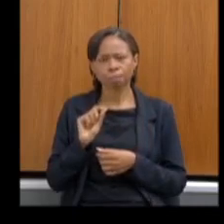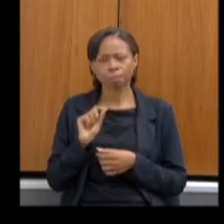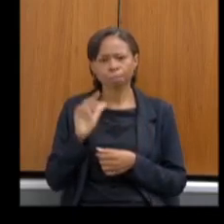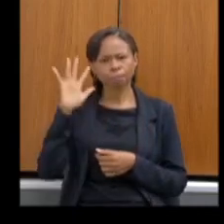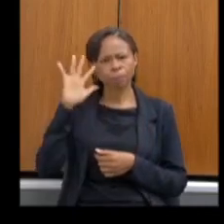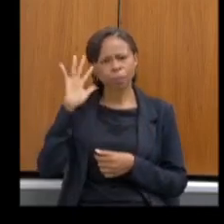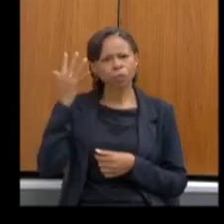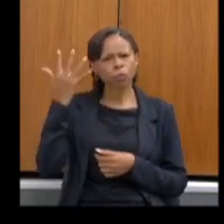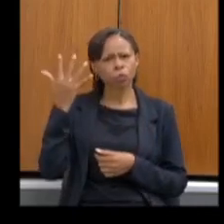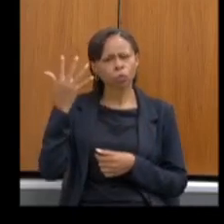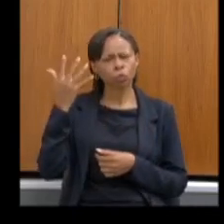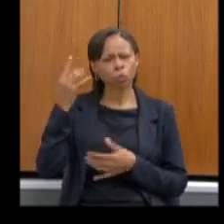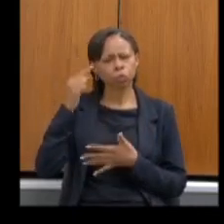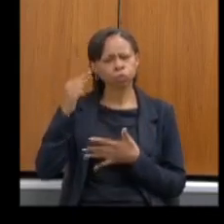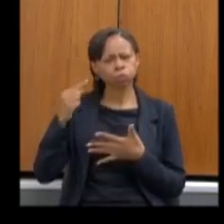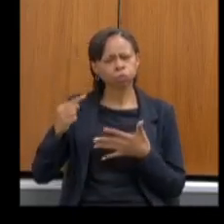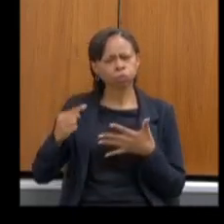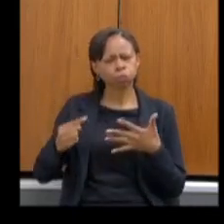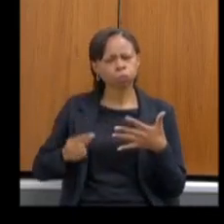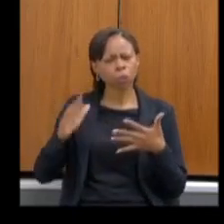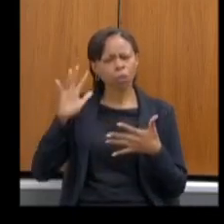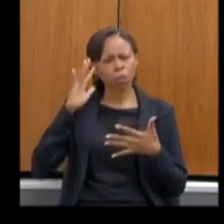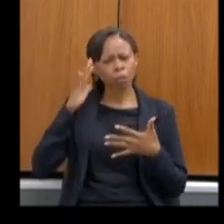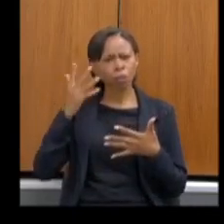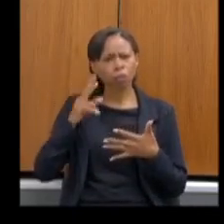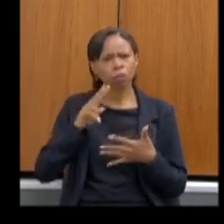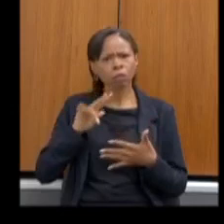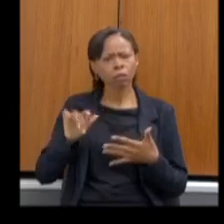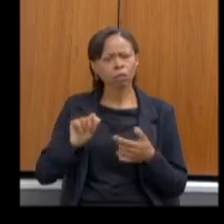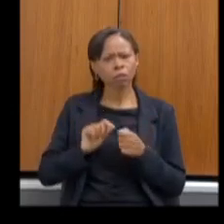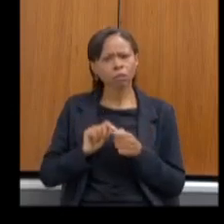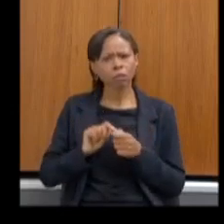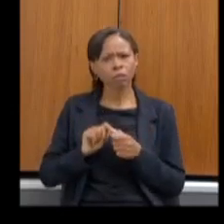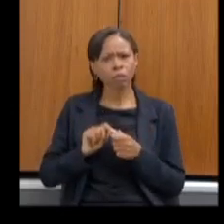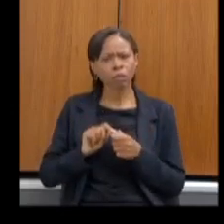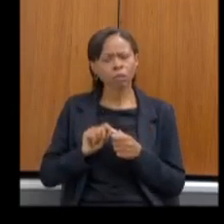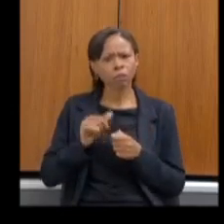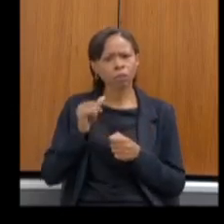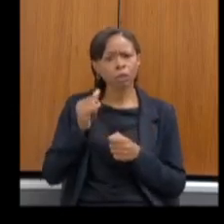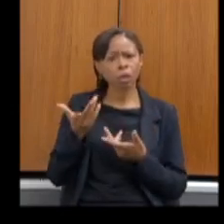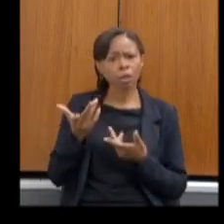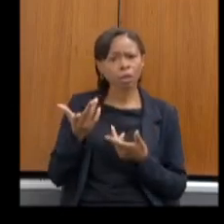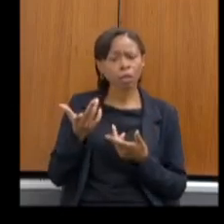estão sendo tomadas para combater os efeitos e